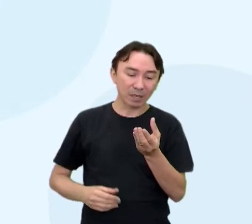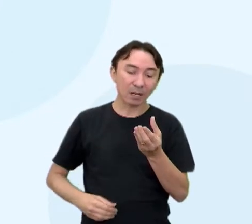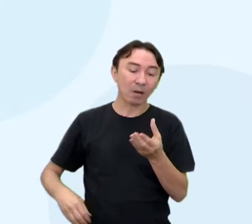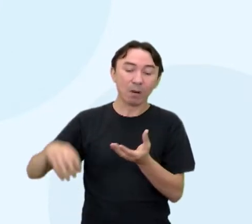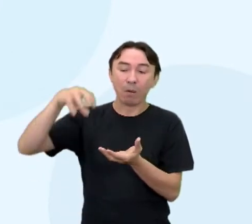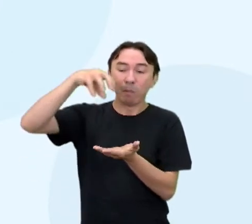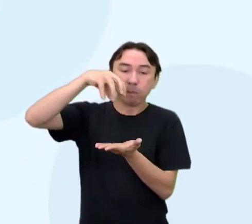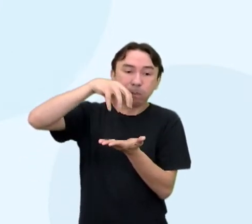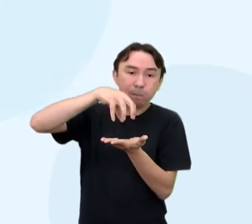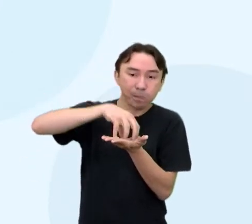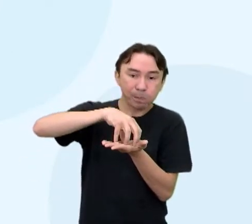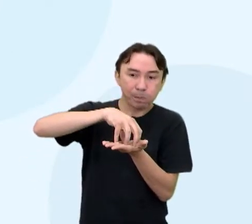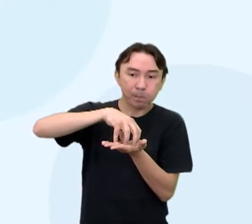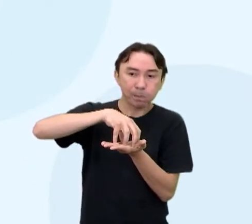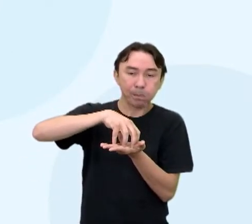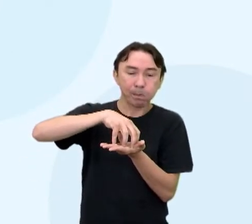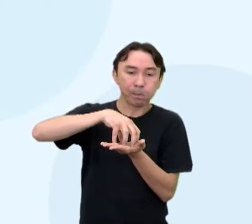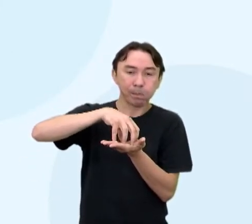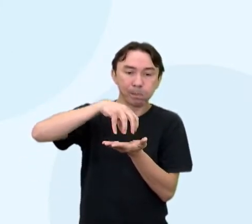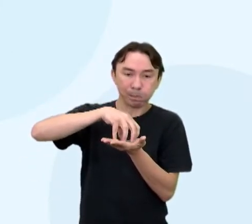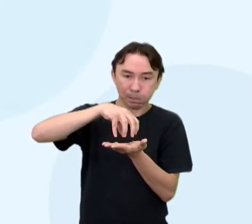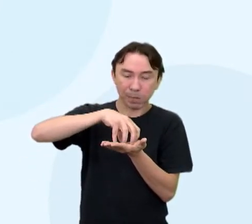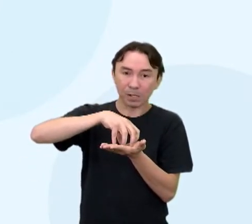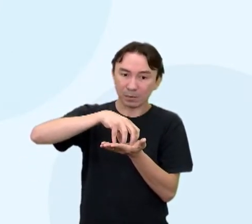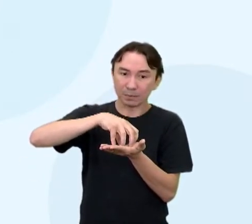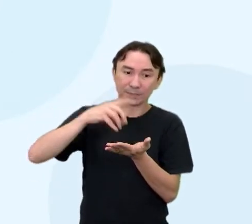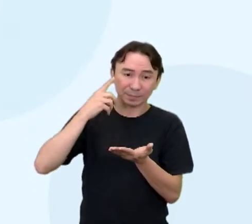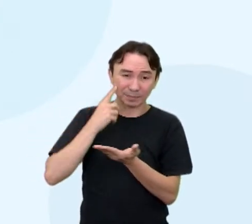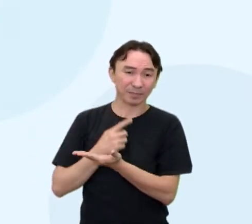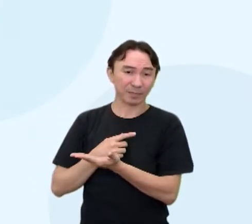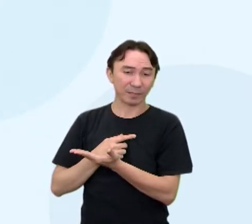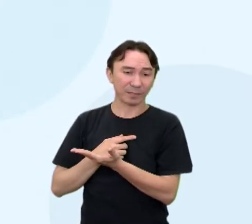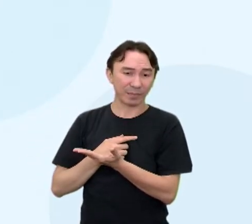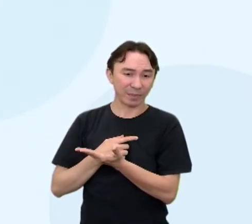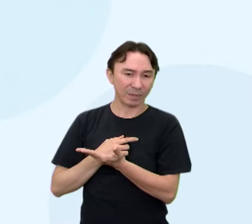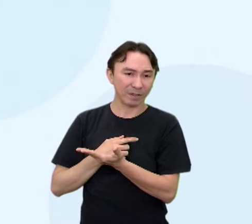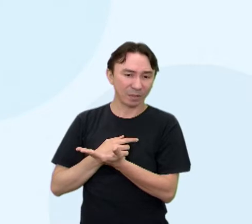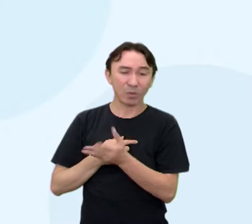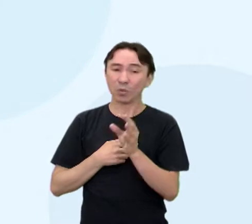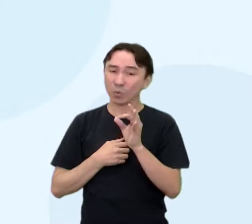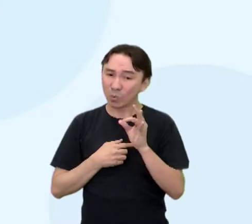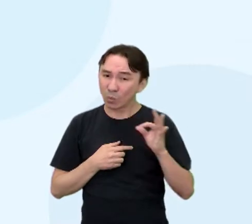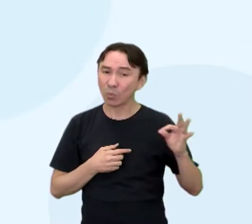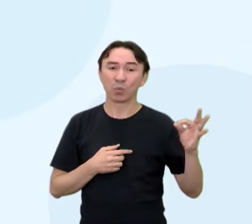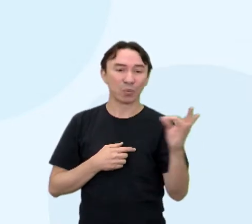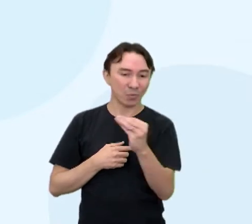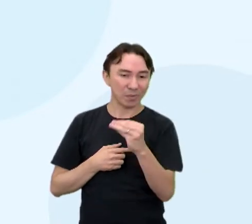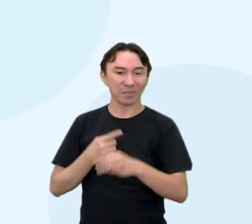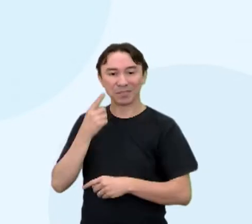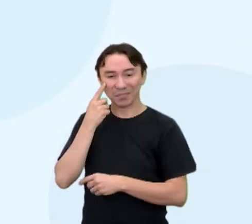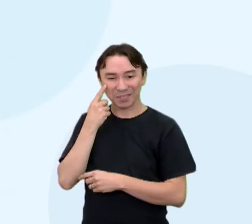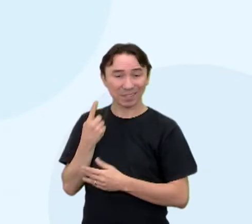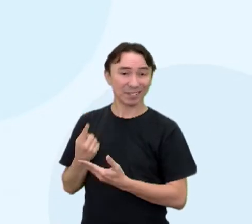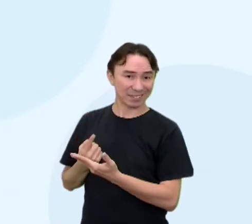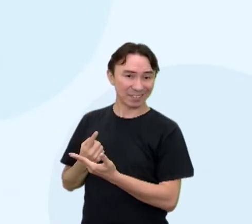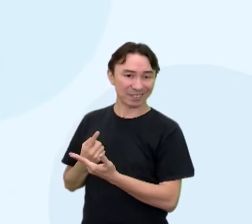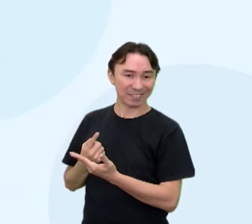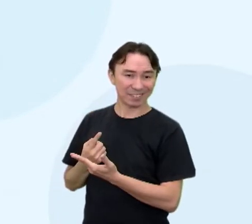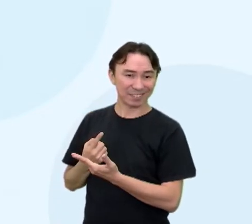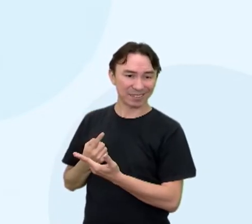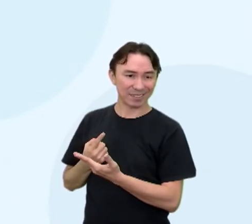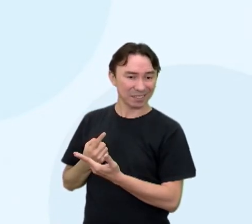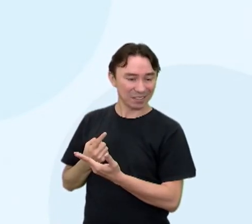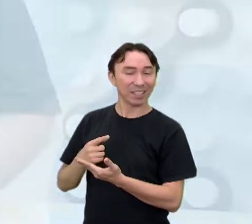interno como o núcleo externo. Então toda essa relação que a gente está vendo aí da figuração aí dessa convecção